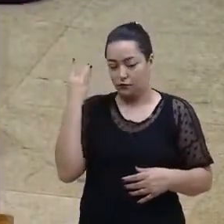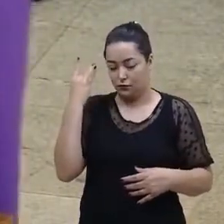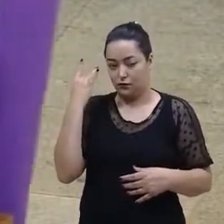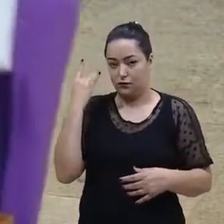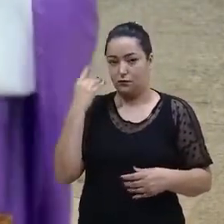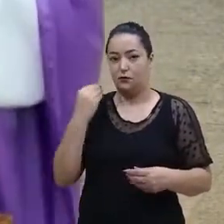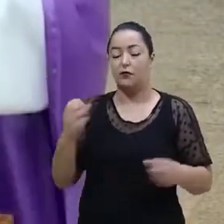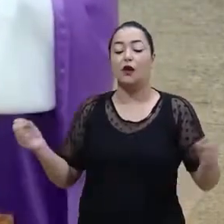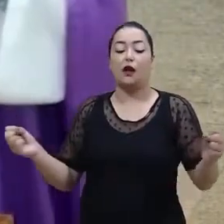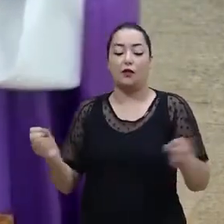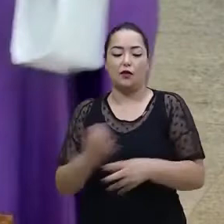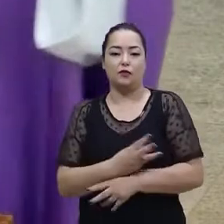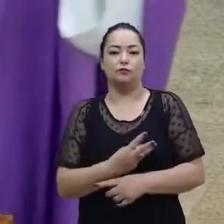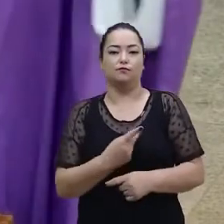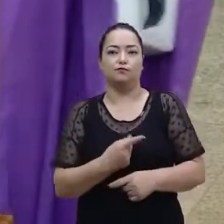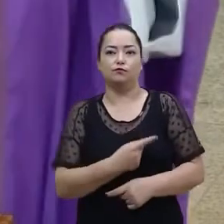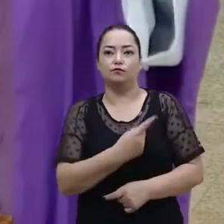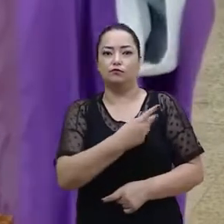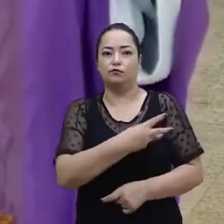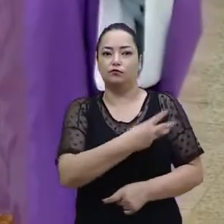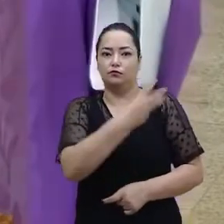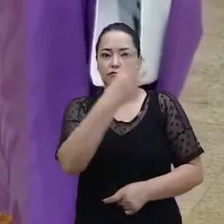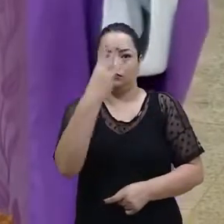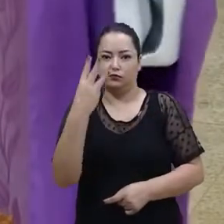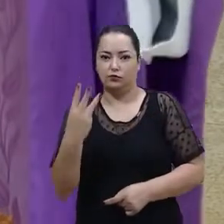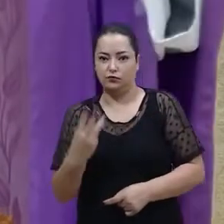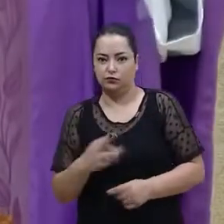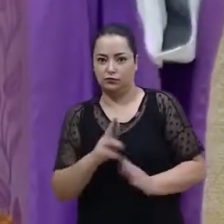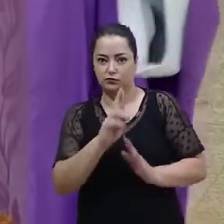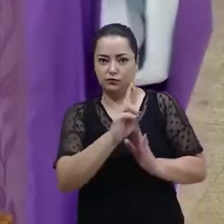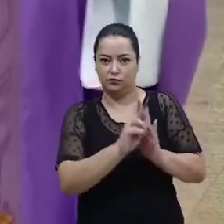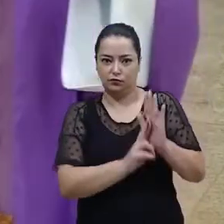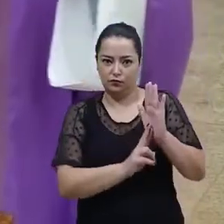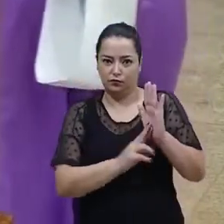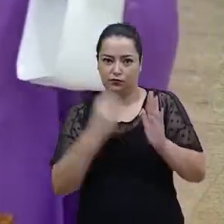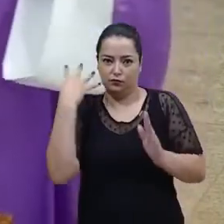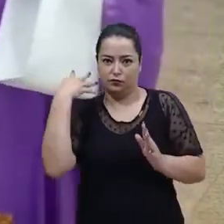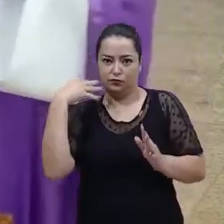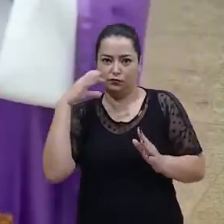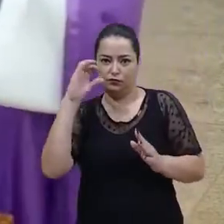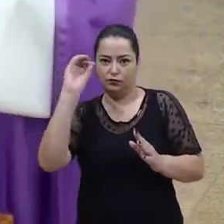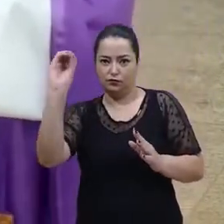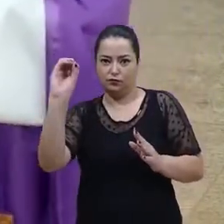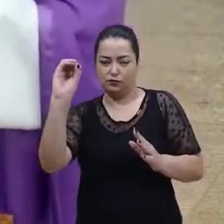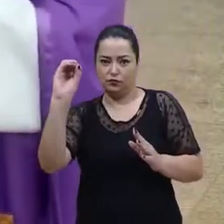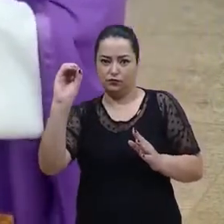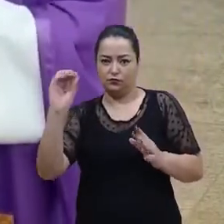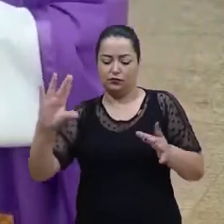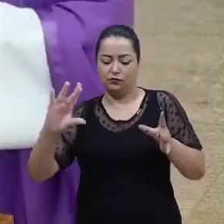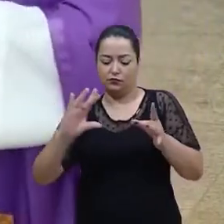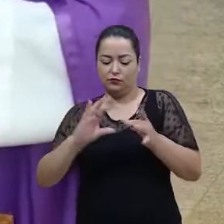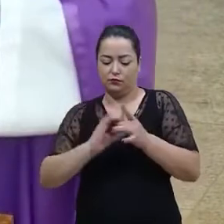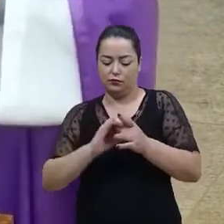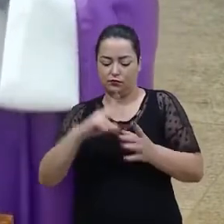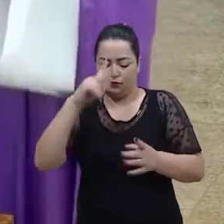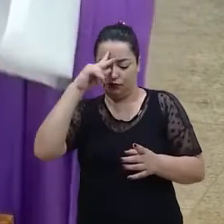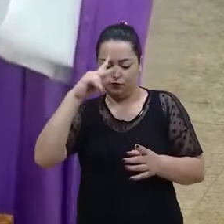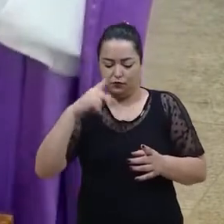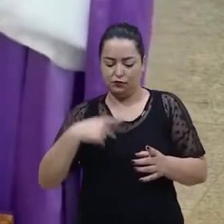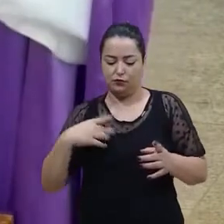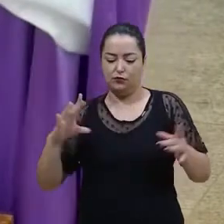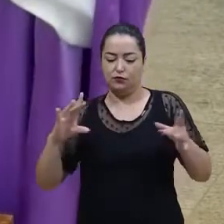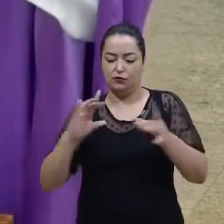e aí você completa o ciclo bom né de comunhão consigo mesmo